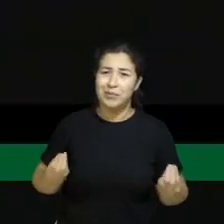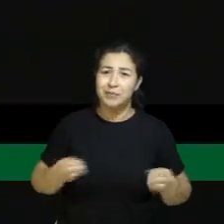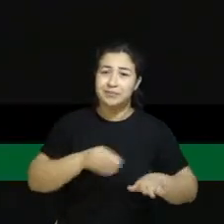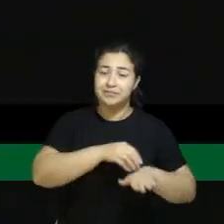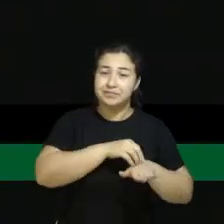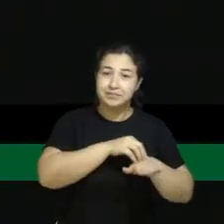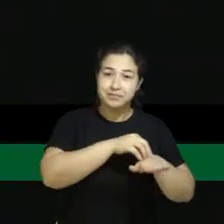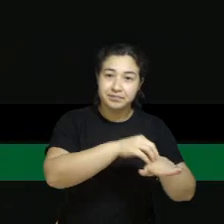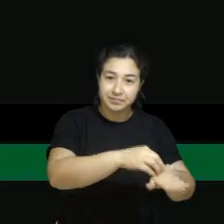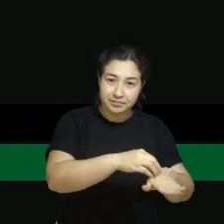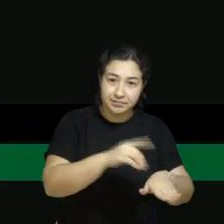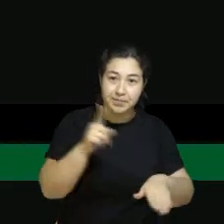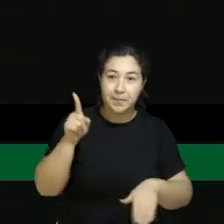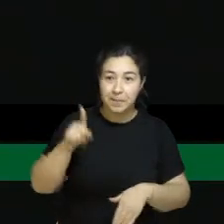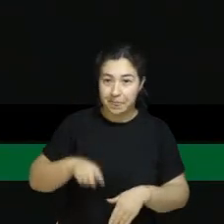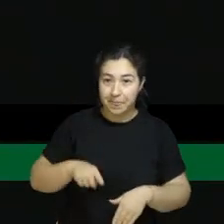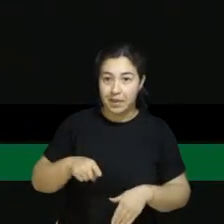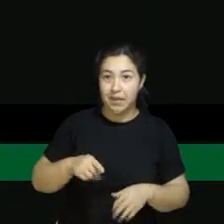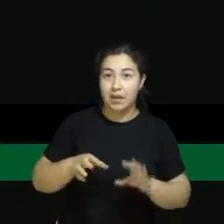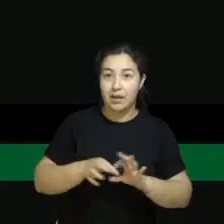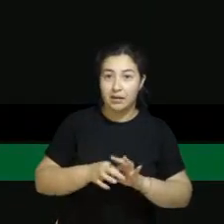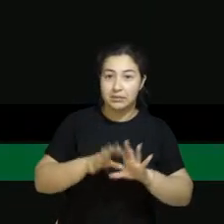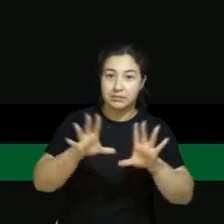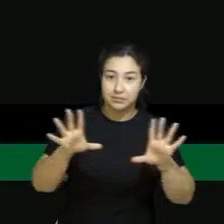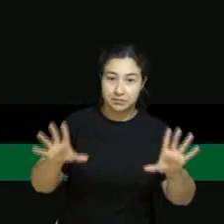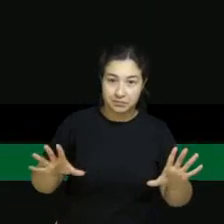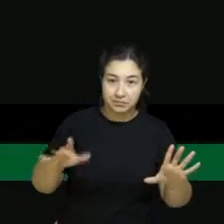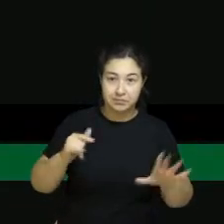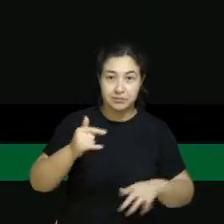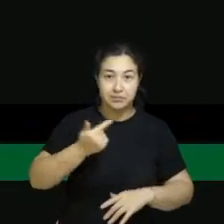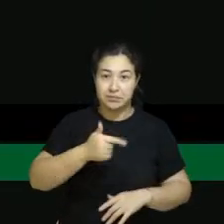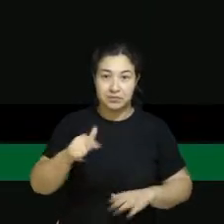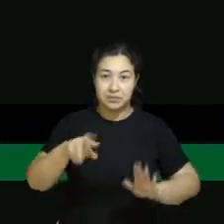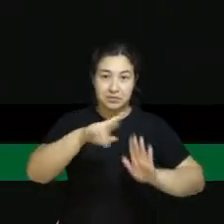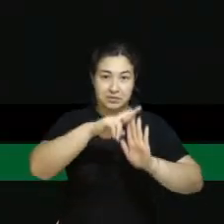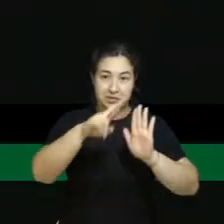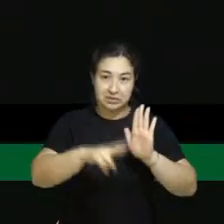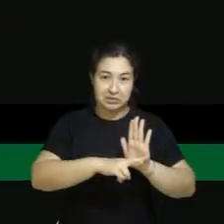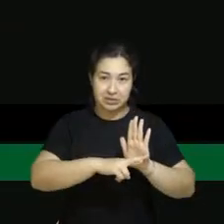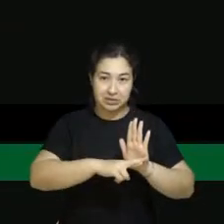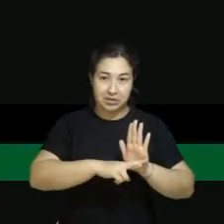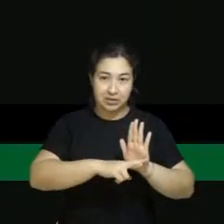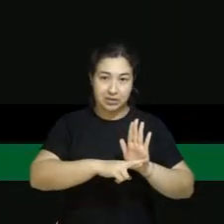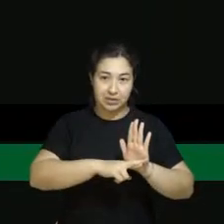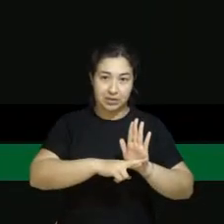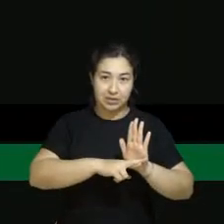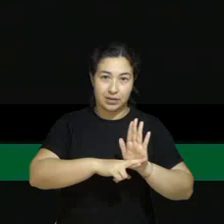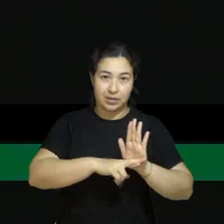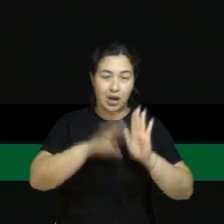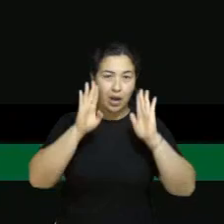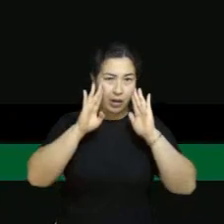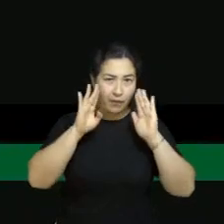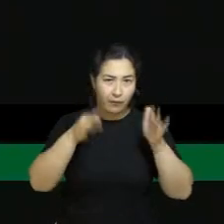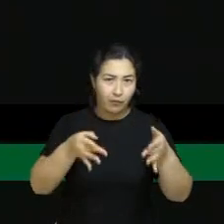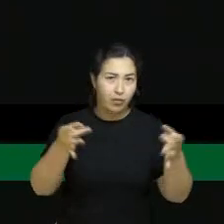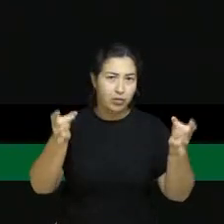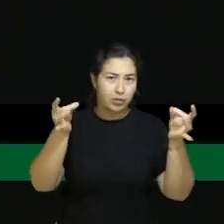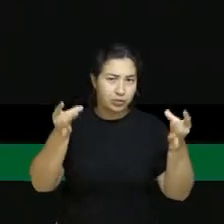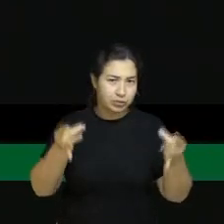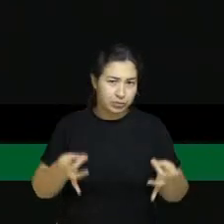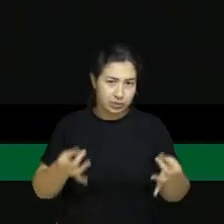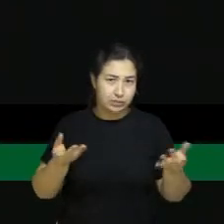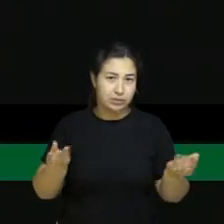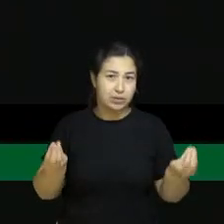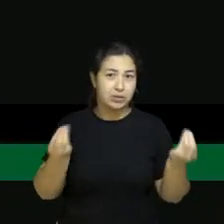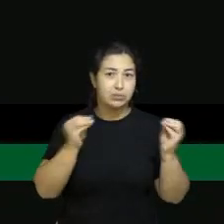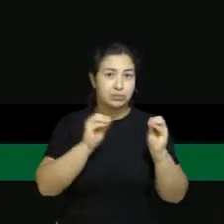transporte é feito sob uma autorização que não tem um regramento específico, e foi especificamente isso que foi colocado